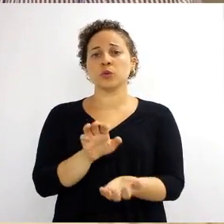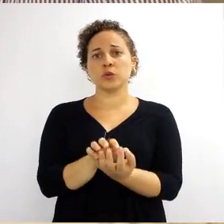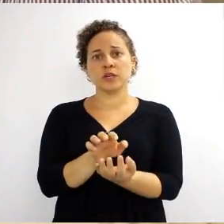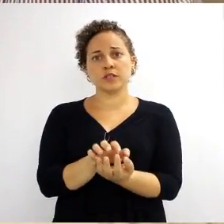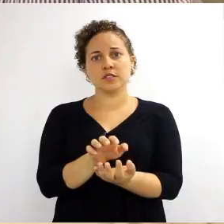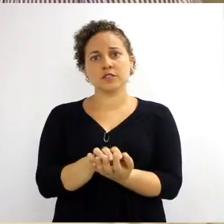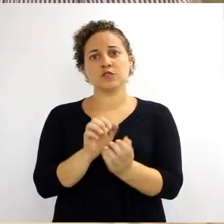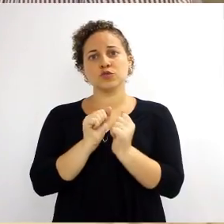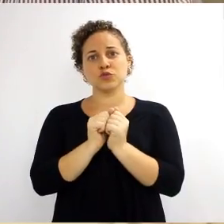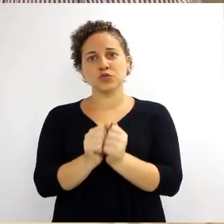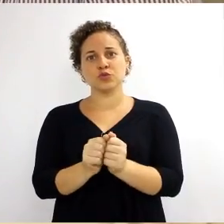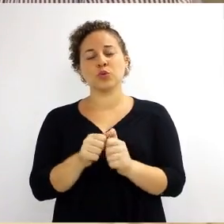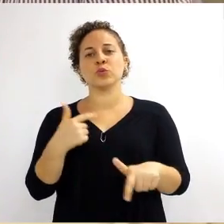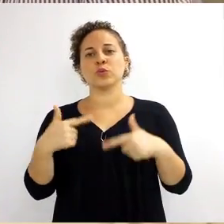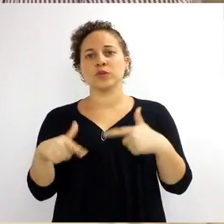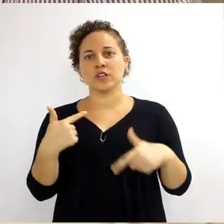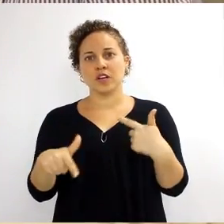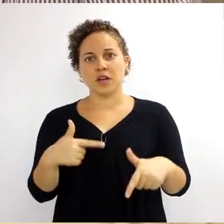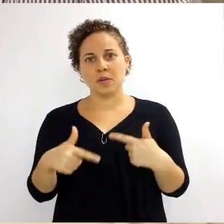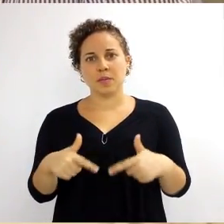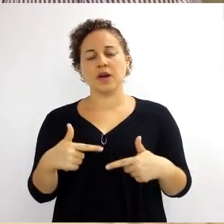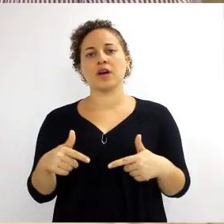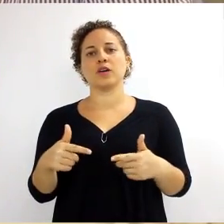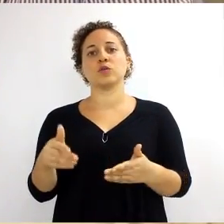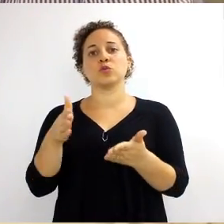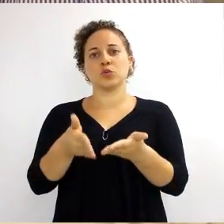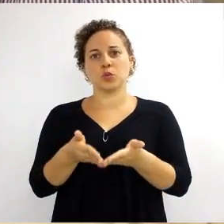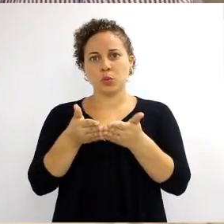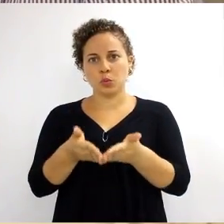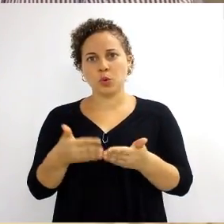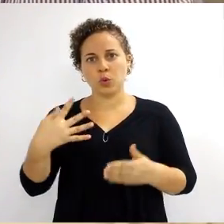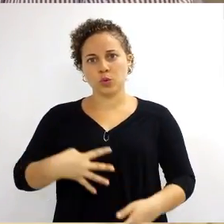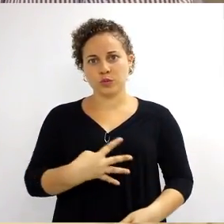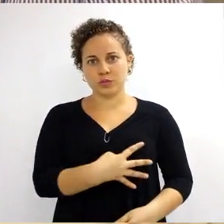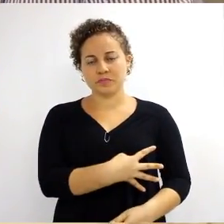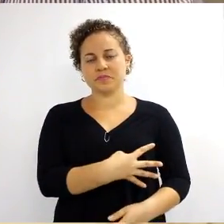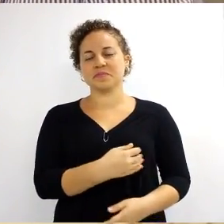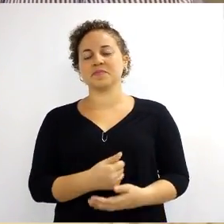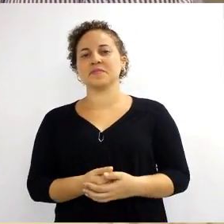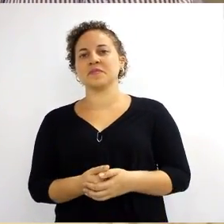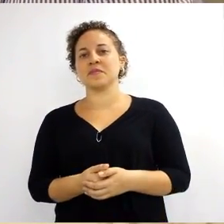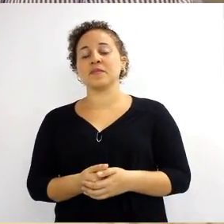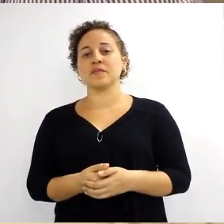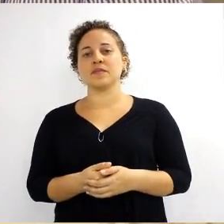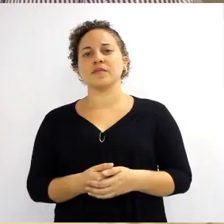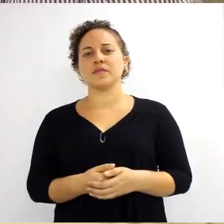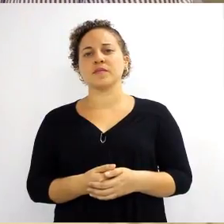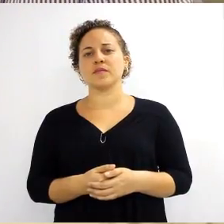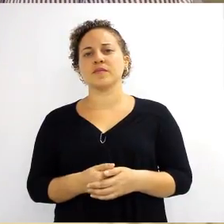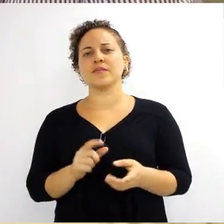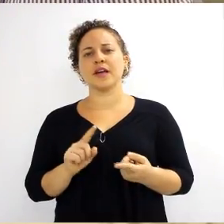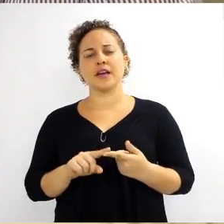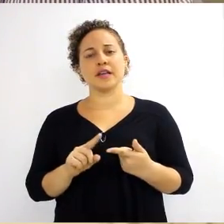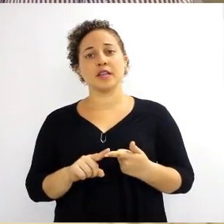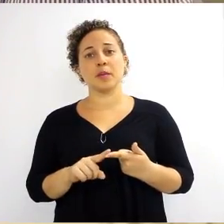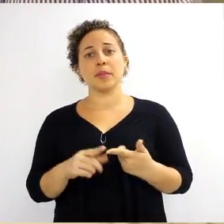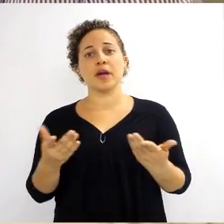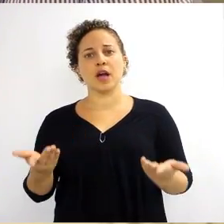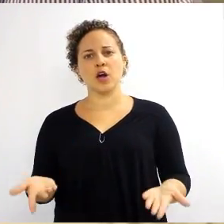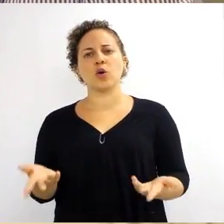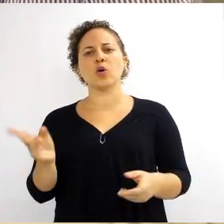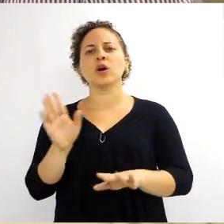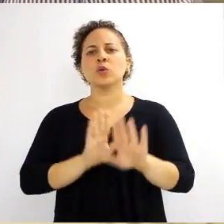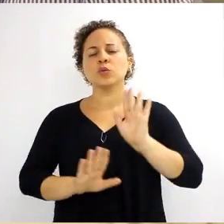que acompanha a atividade portuária em terra, não é isso? Exatamente. E aí, sobre a Comissão de Prevenção